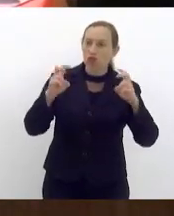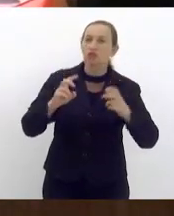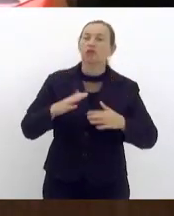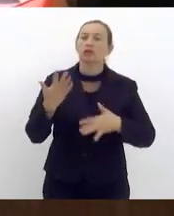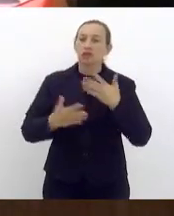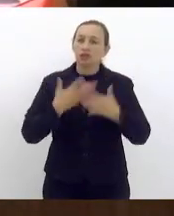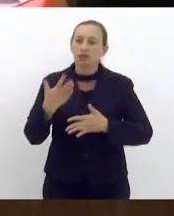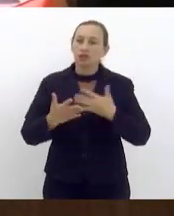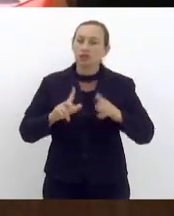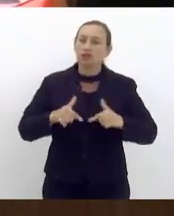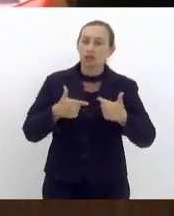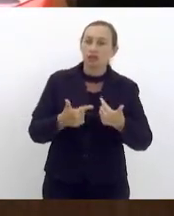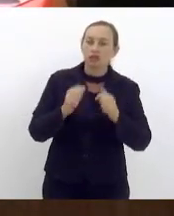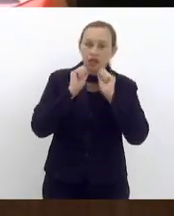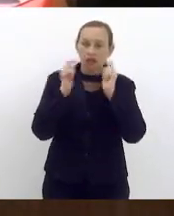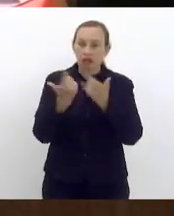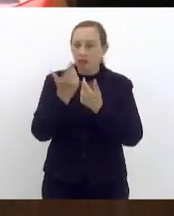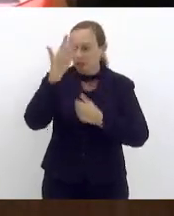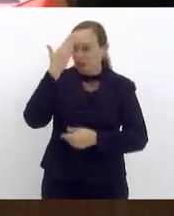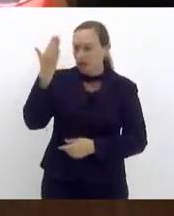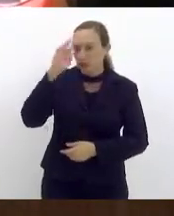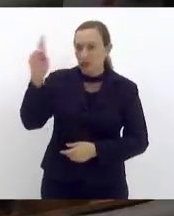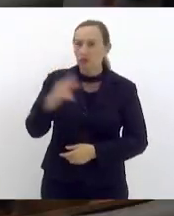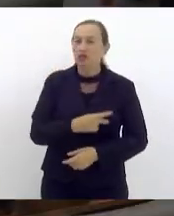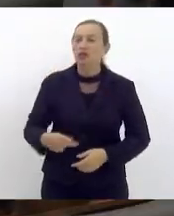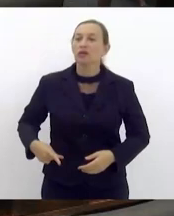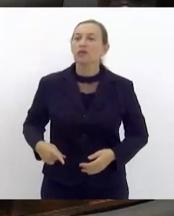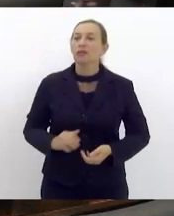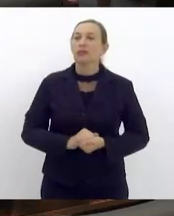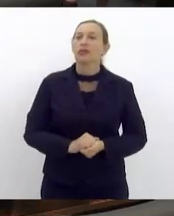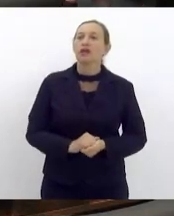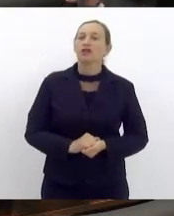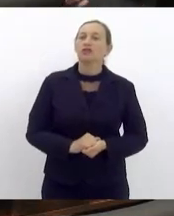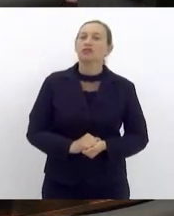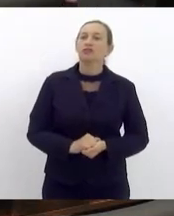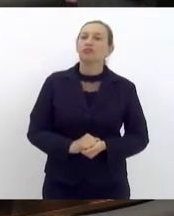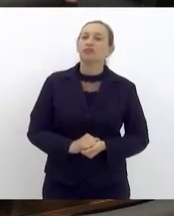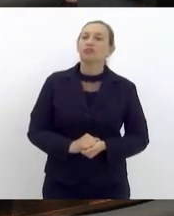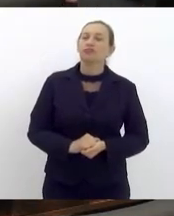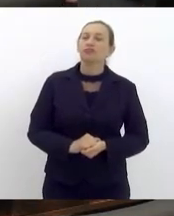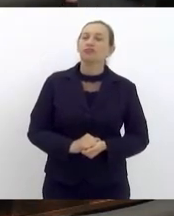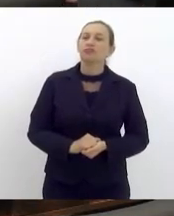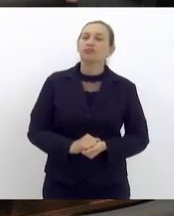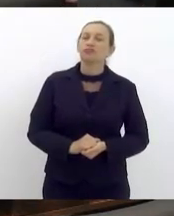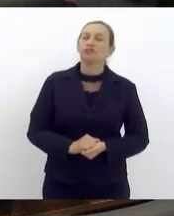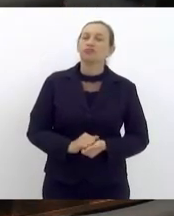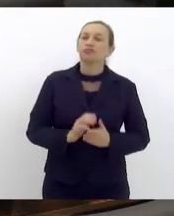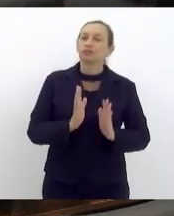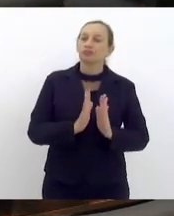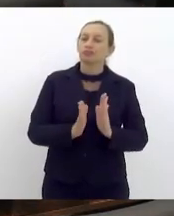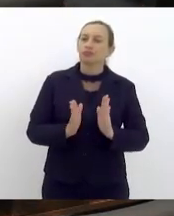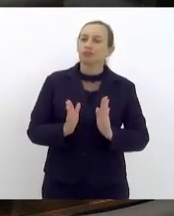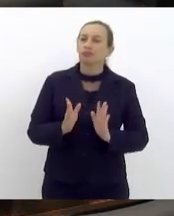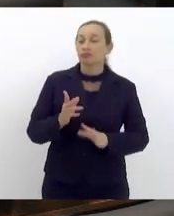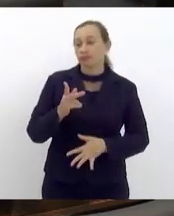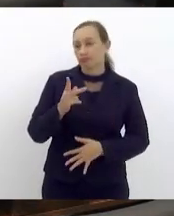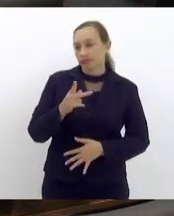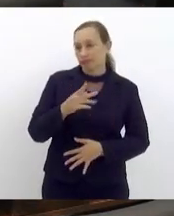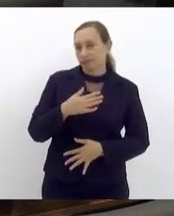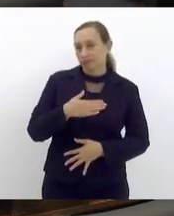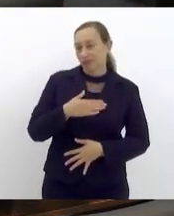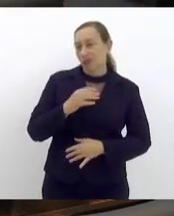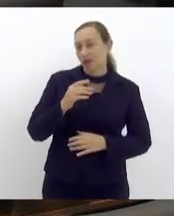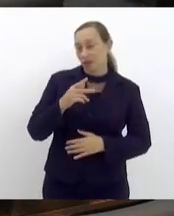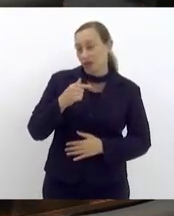que tem funcionado alerj Obrigado Presidente vamos voltar às ordens eu tenho